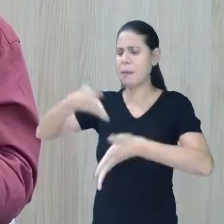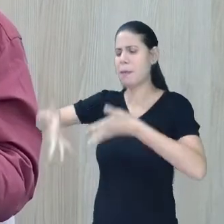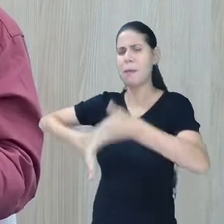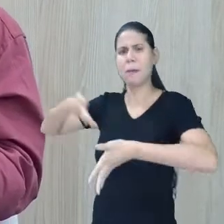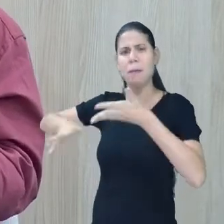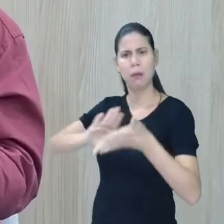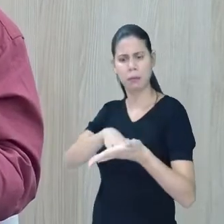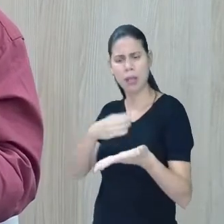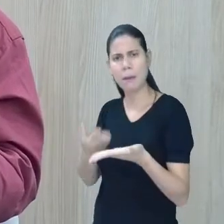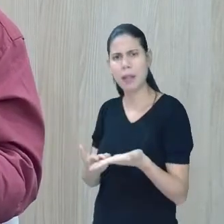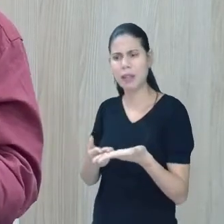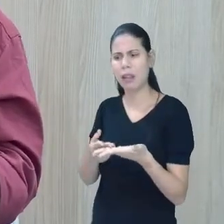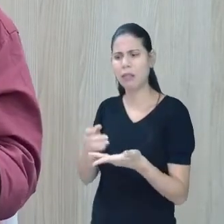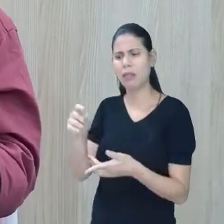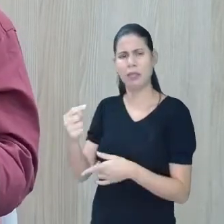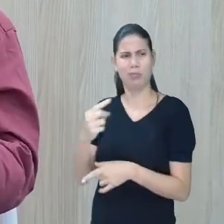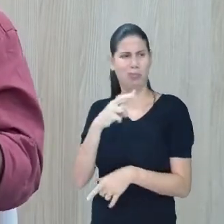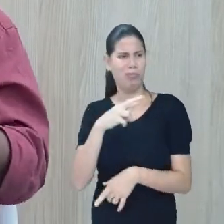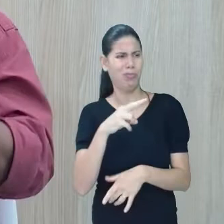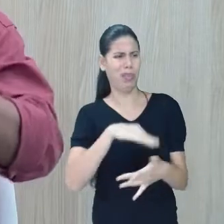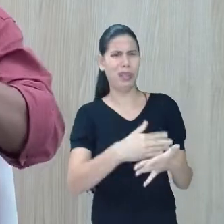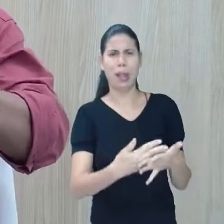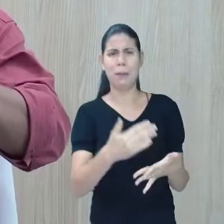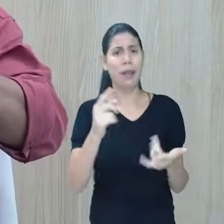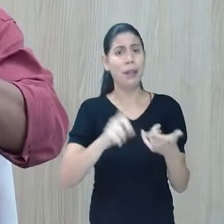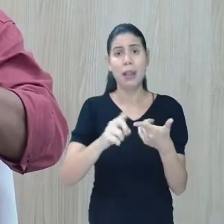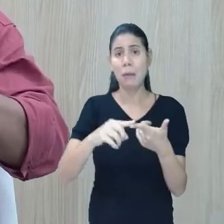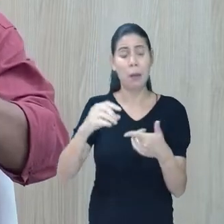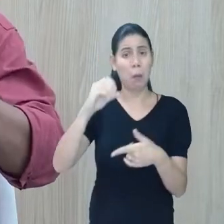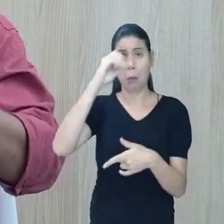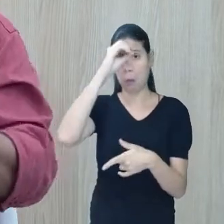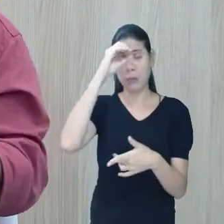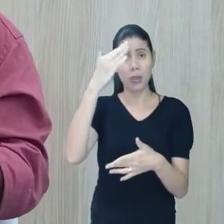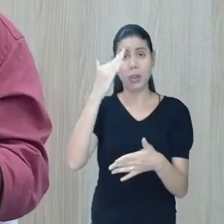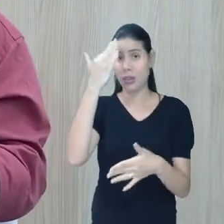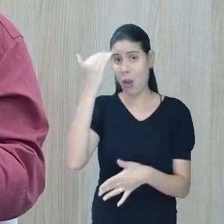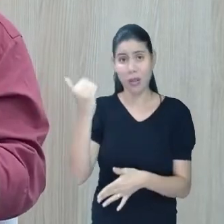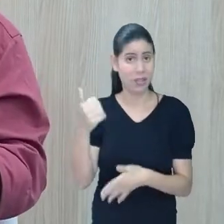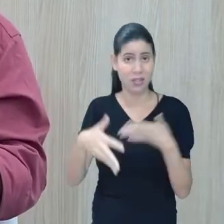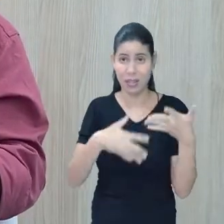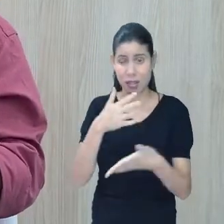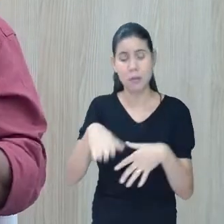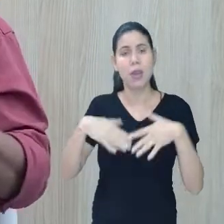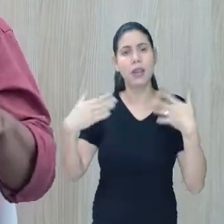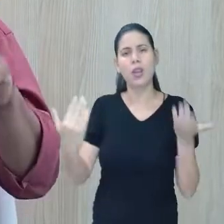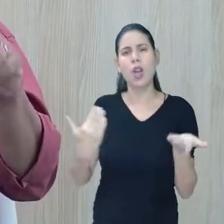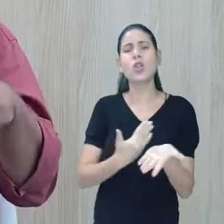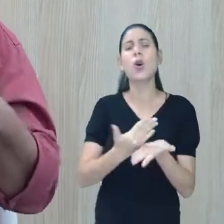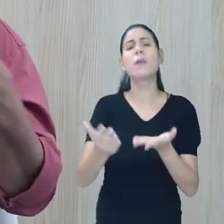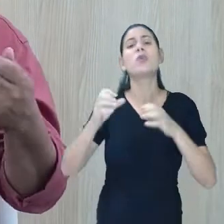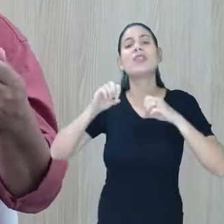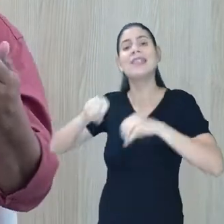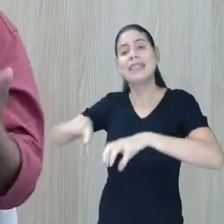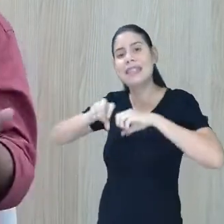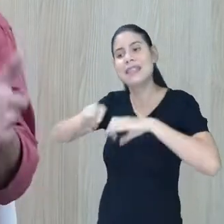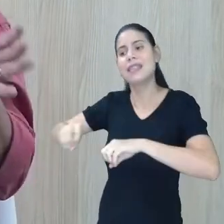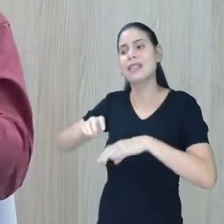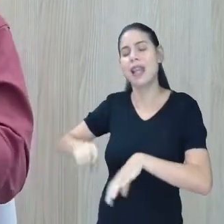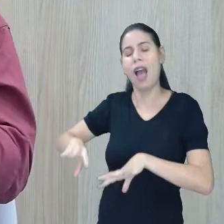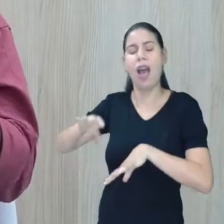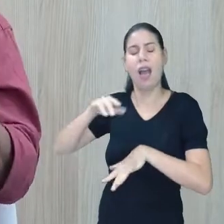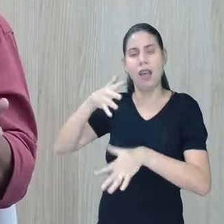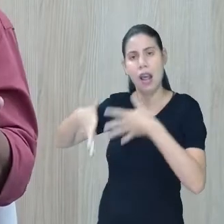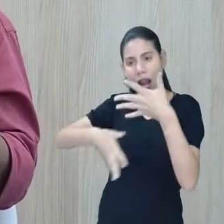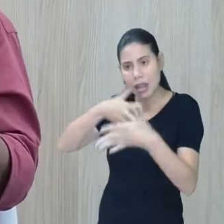surda, que tem 2 anos de idade, quem está fazendo letramento, ensinando já a datilologia, os primeiros sinais, para quando ele chegar na